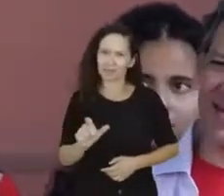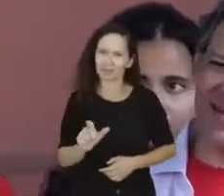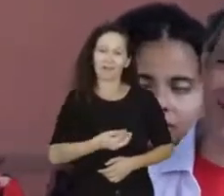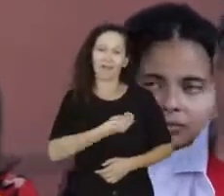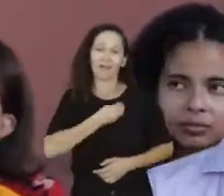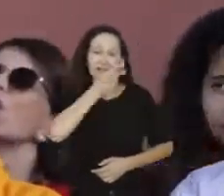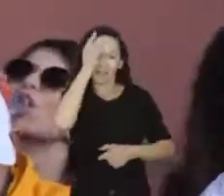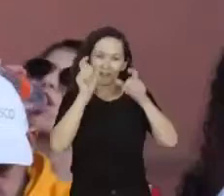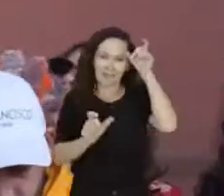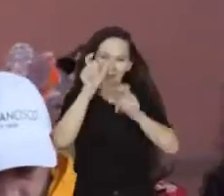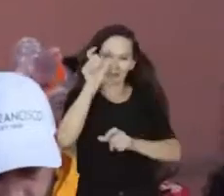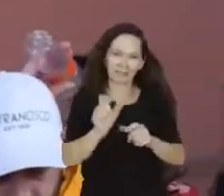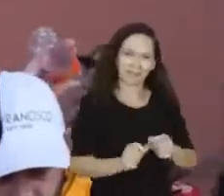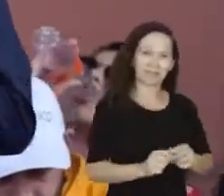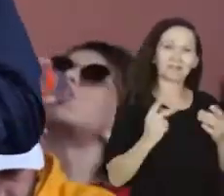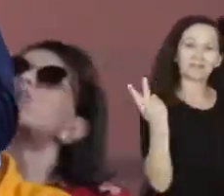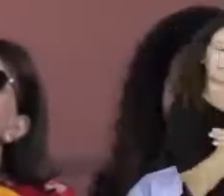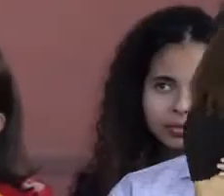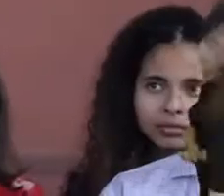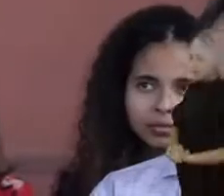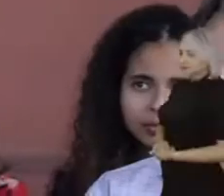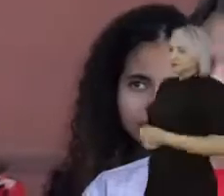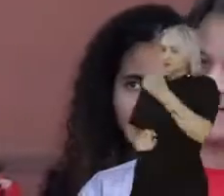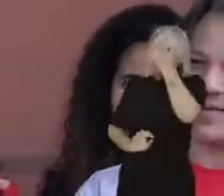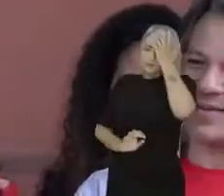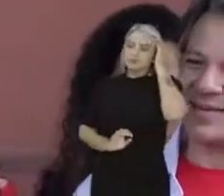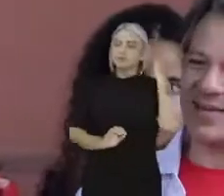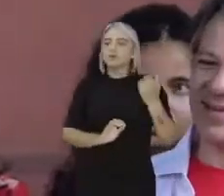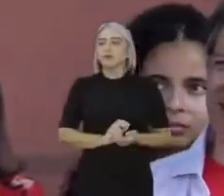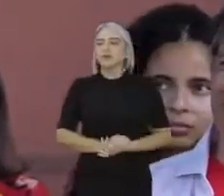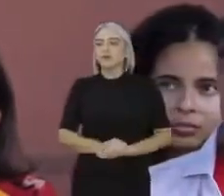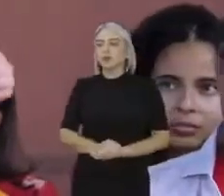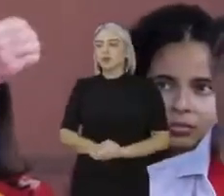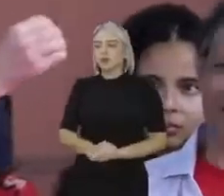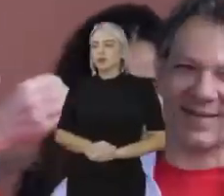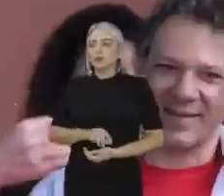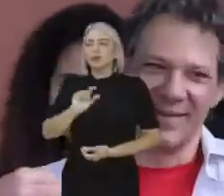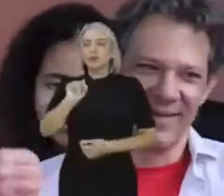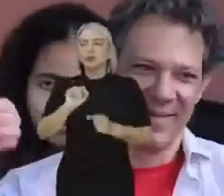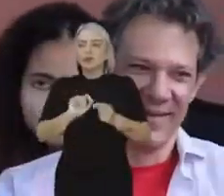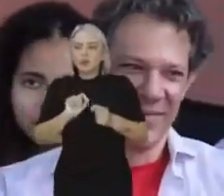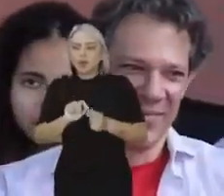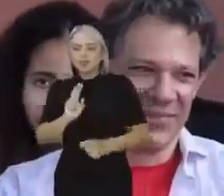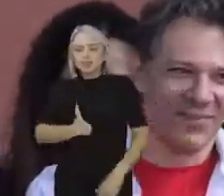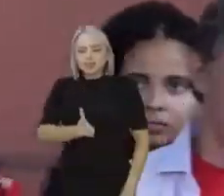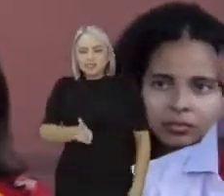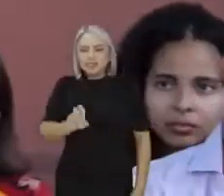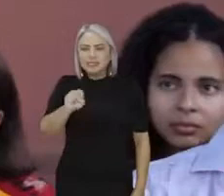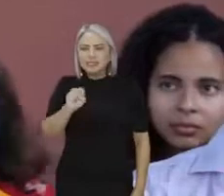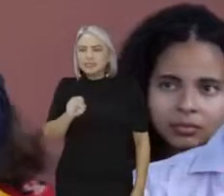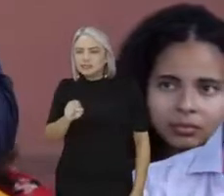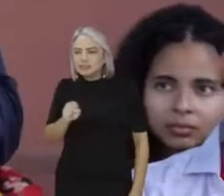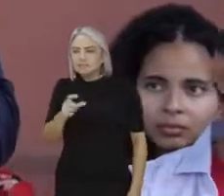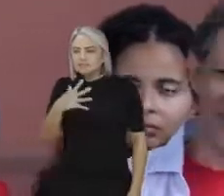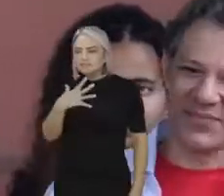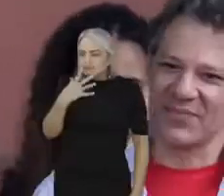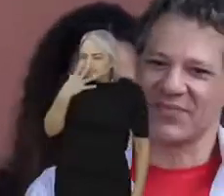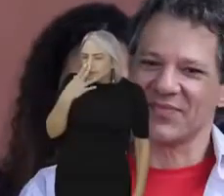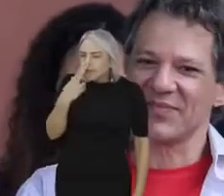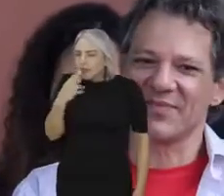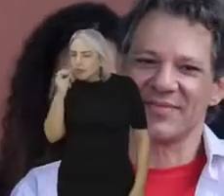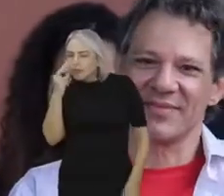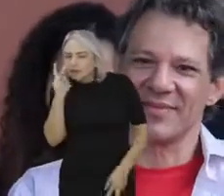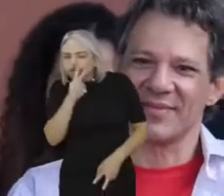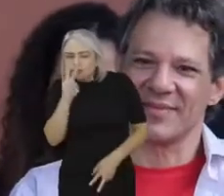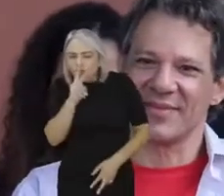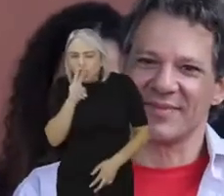o que, que eles fizeram, você pode sempre estar colocando uma raposa para tomar conta das galinhas, achando